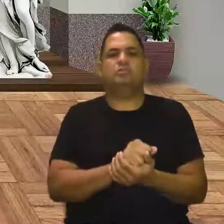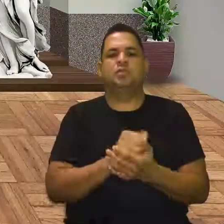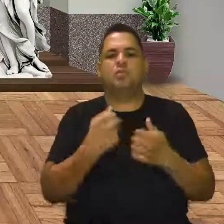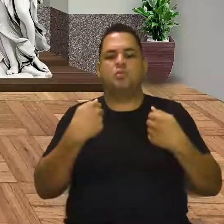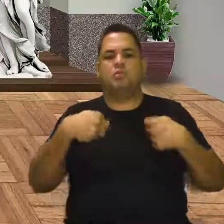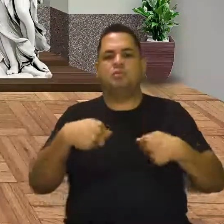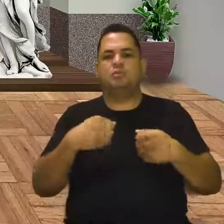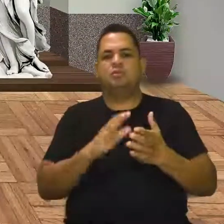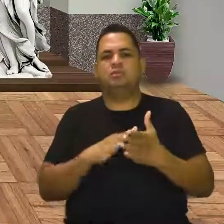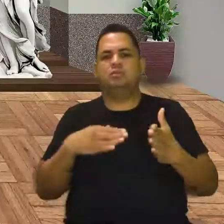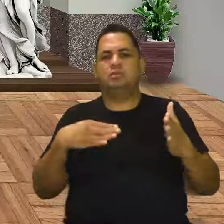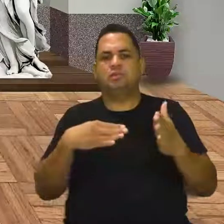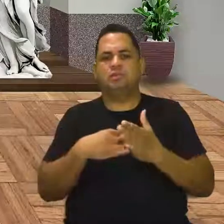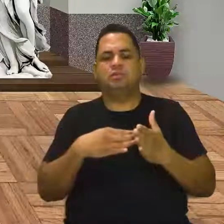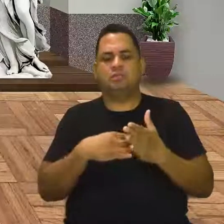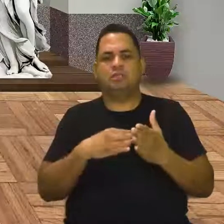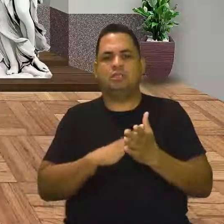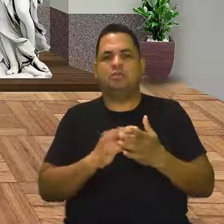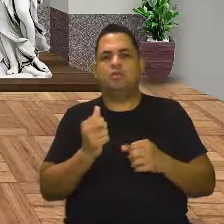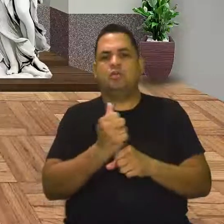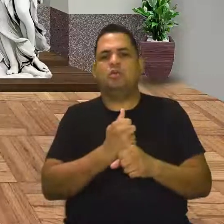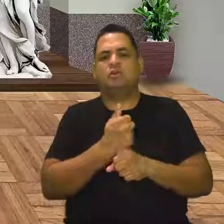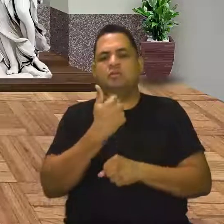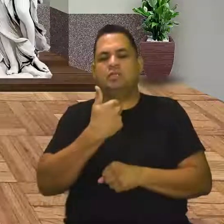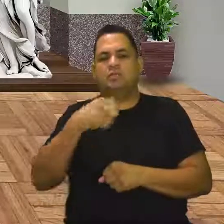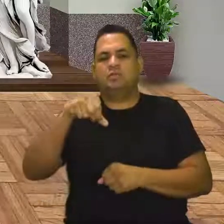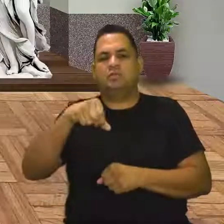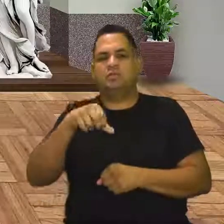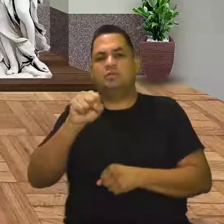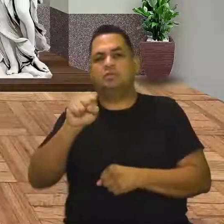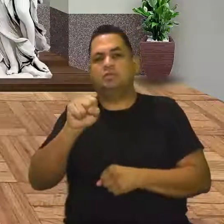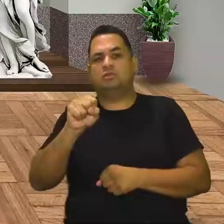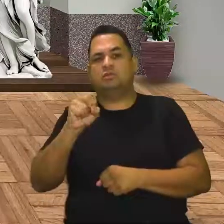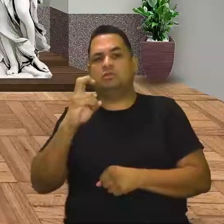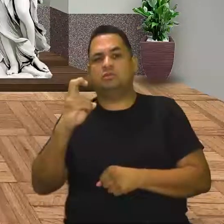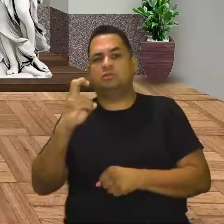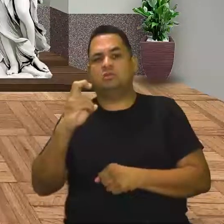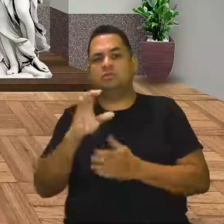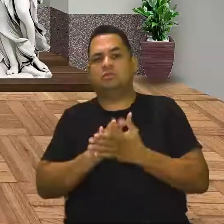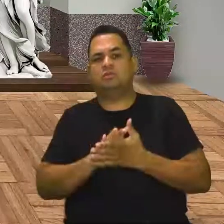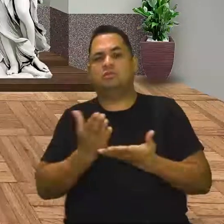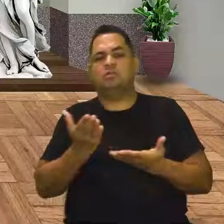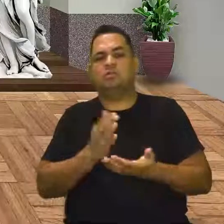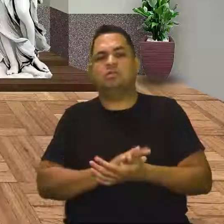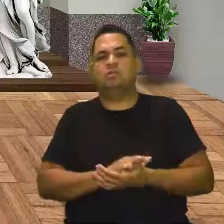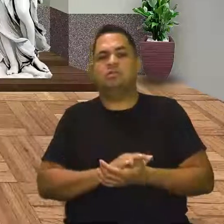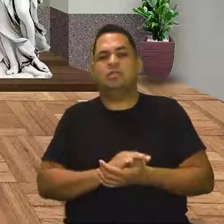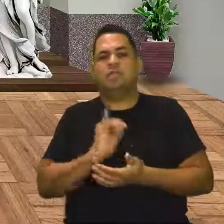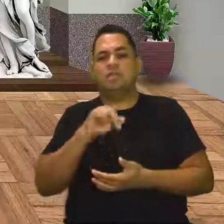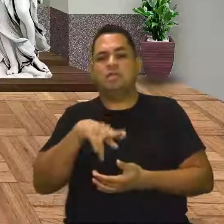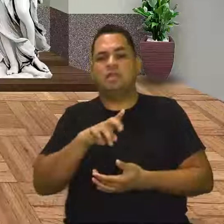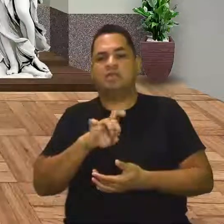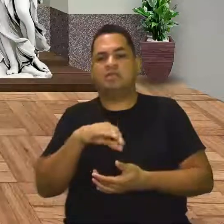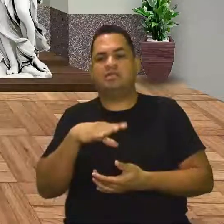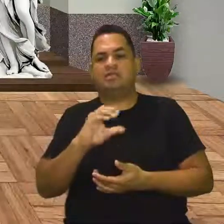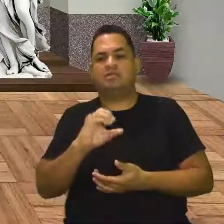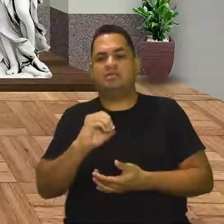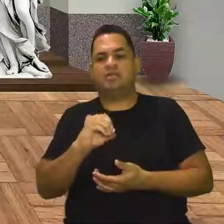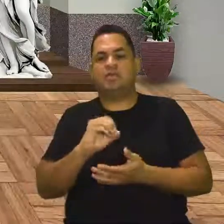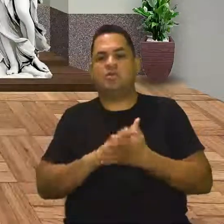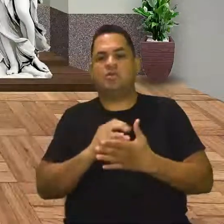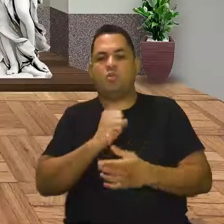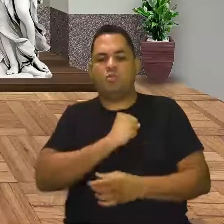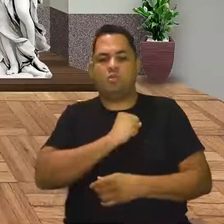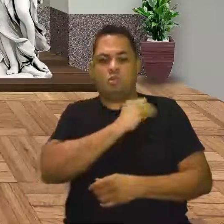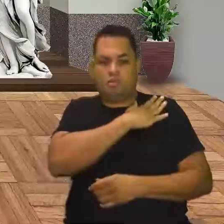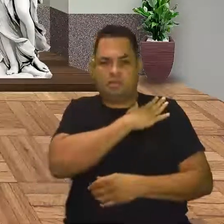até 1985, que eu chamo de intervenção militar, e eu vou explicar muito bem para vocês nessa aula que nós temos